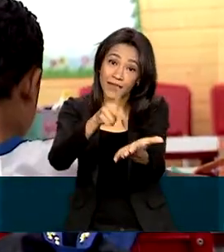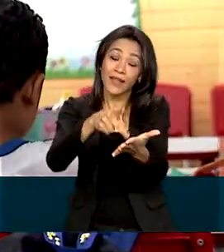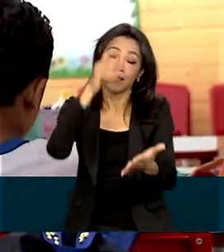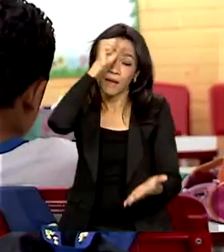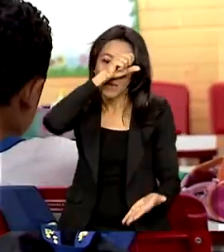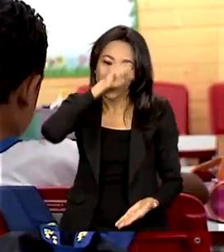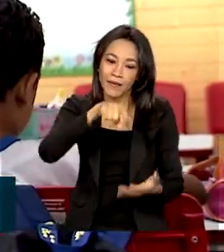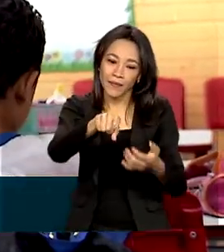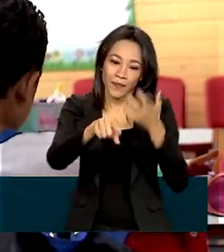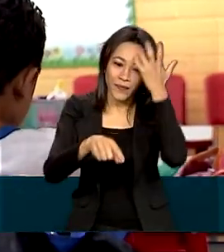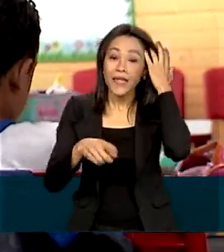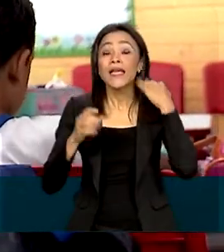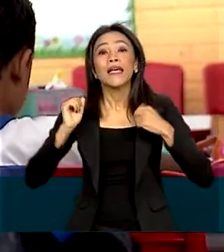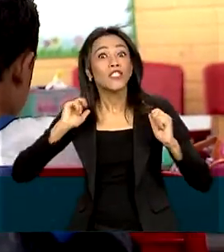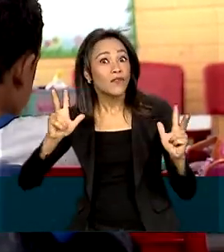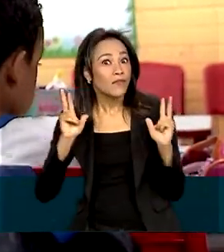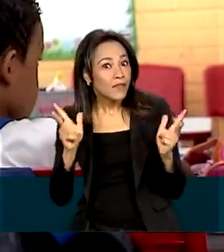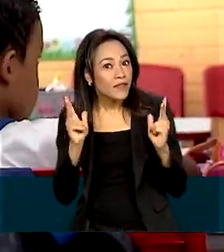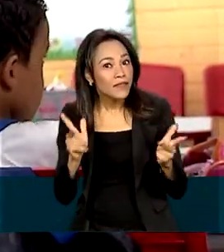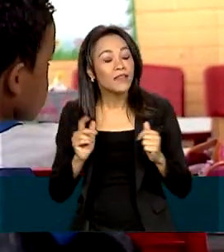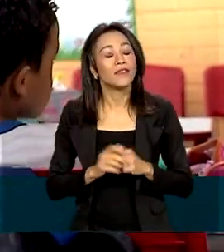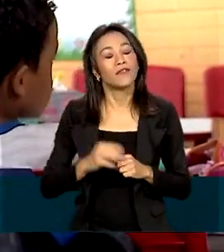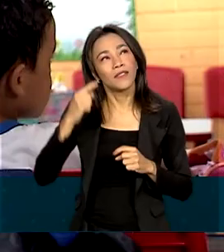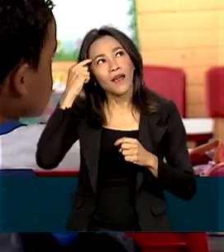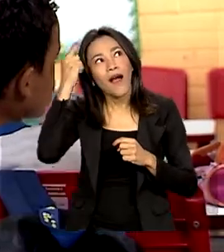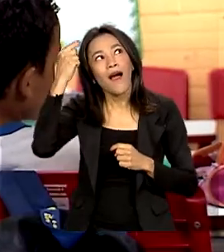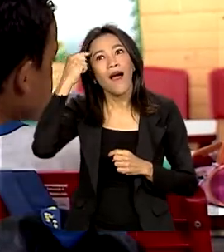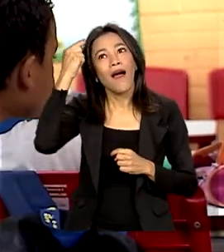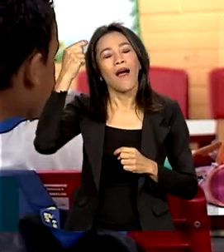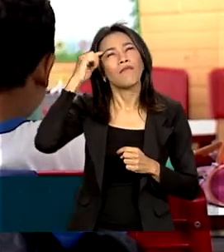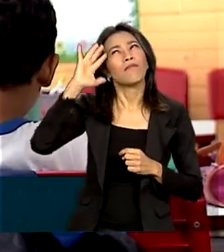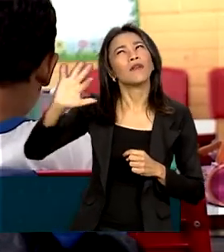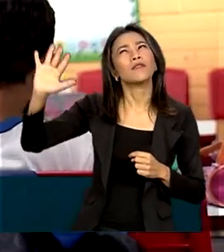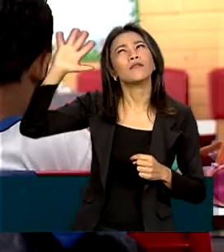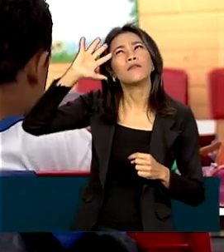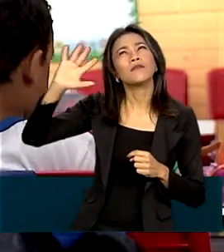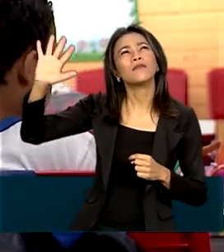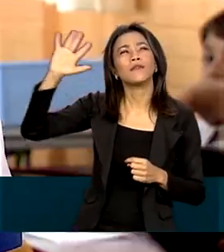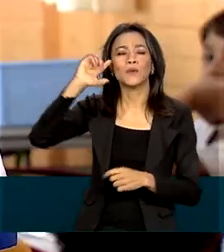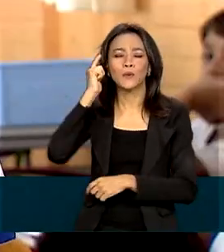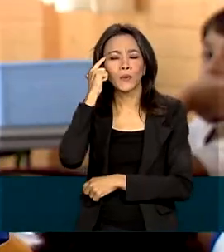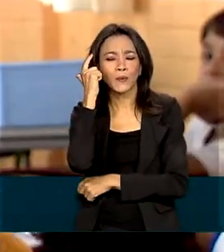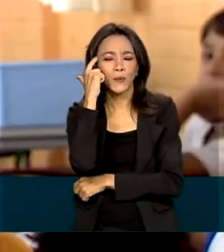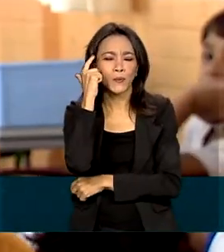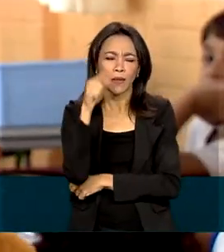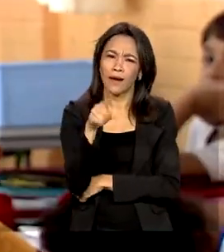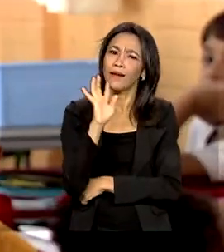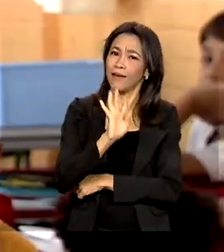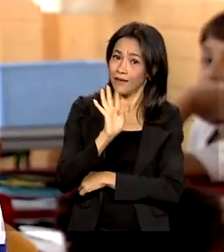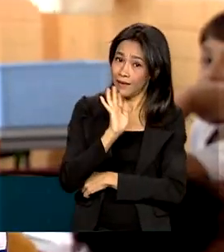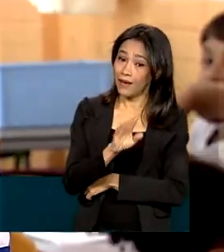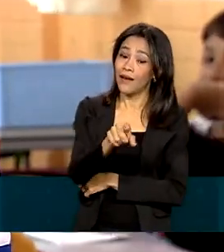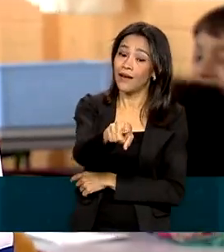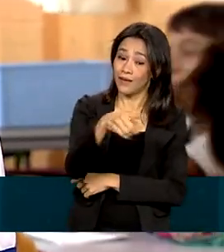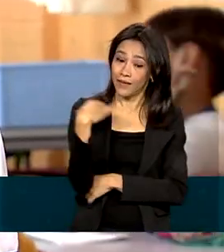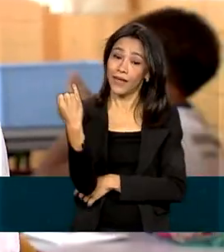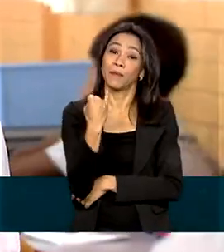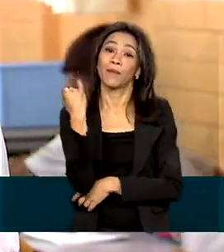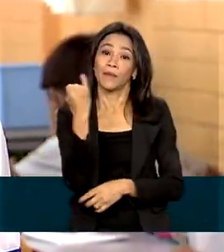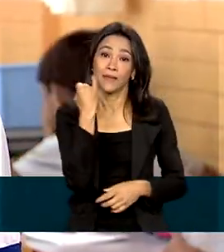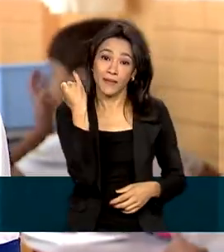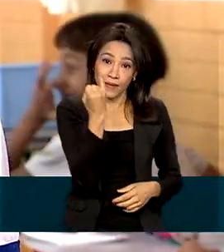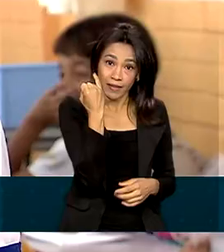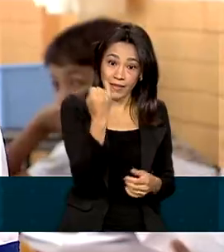muito divertido, usa a criatividade, a imaginação. É muito legal e também é